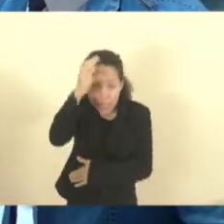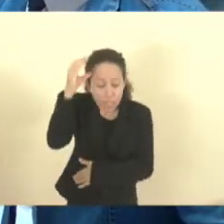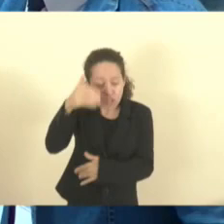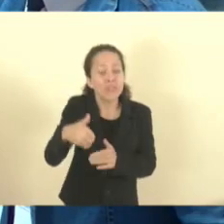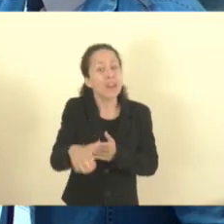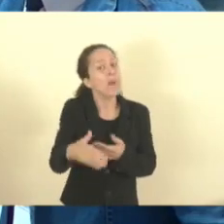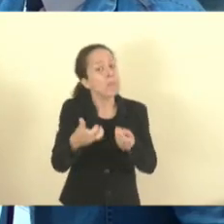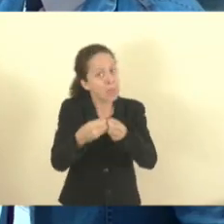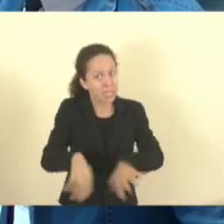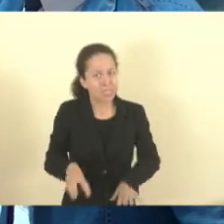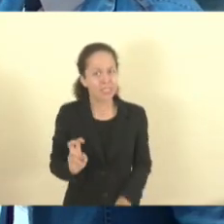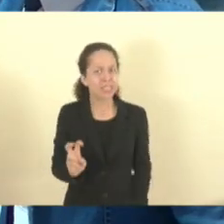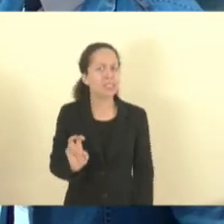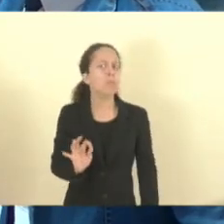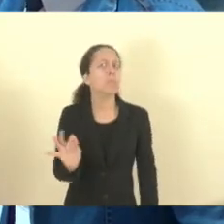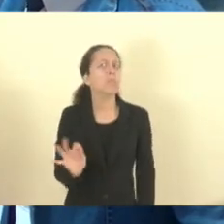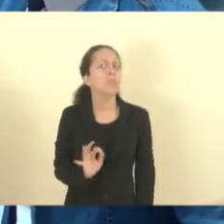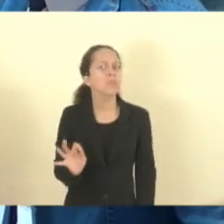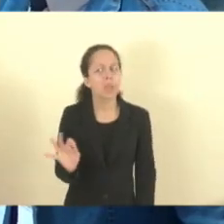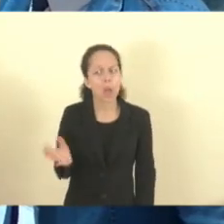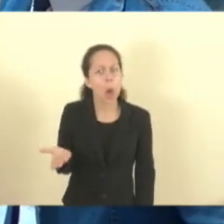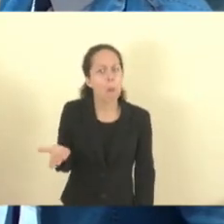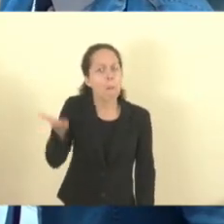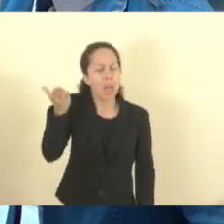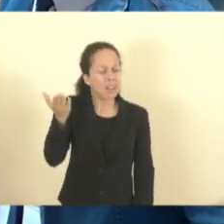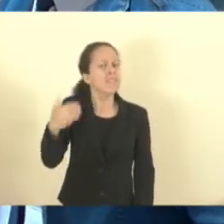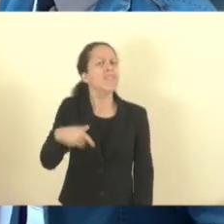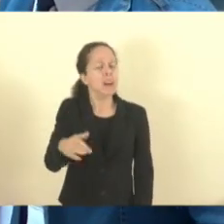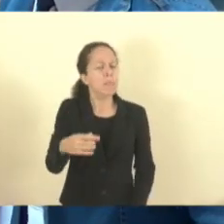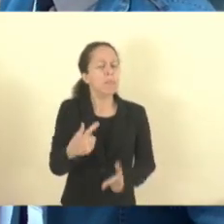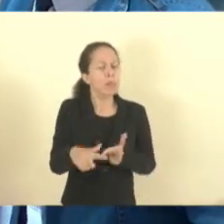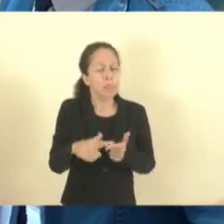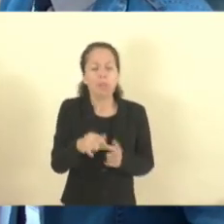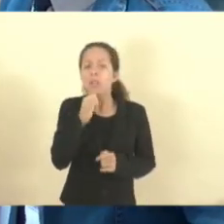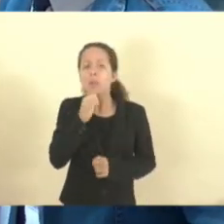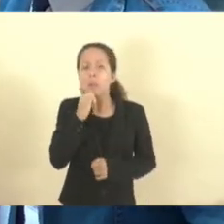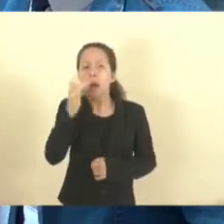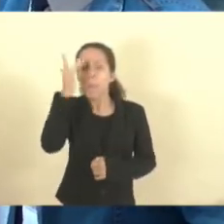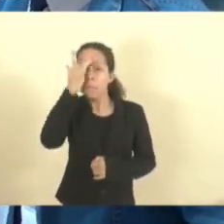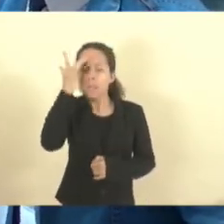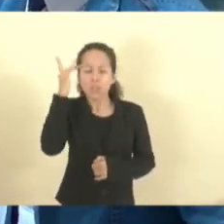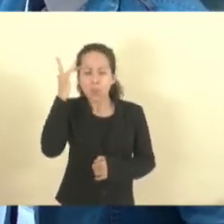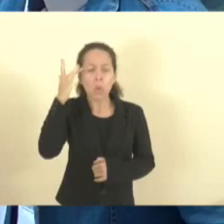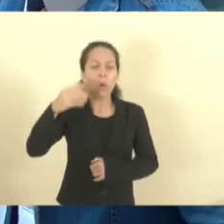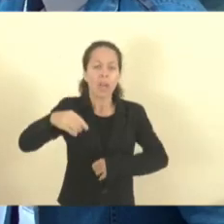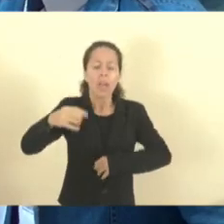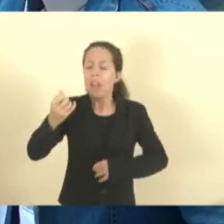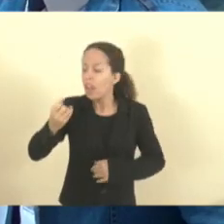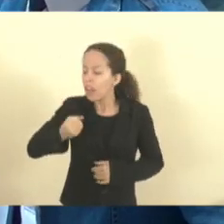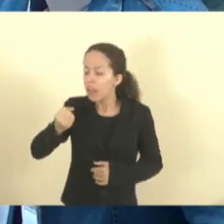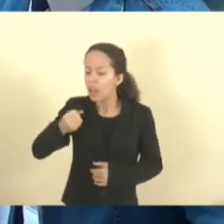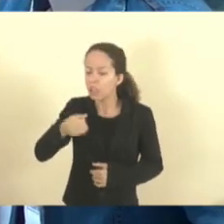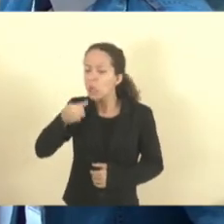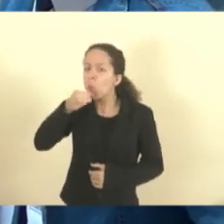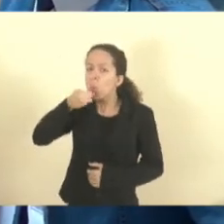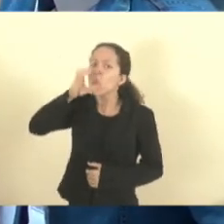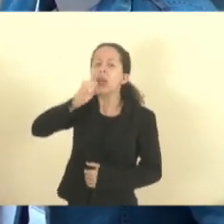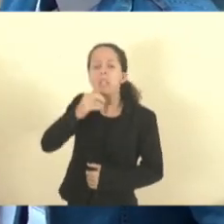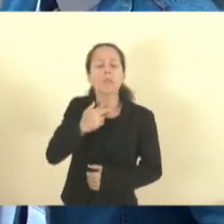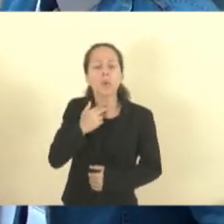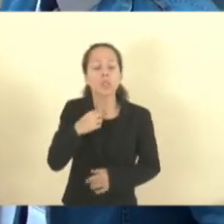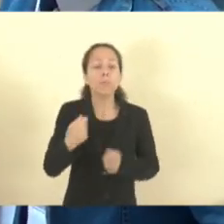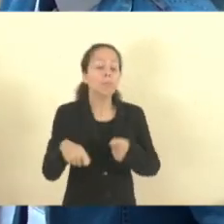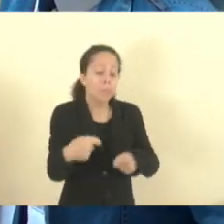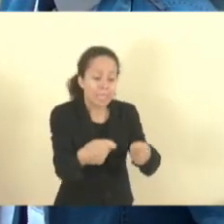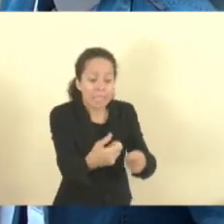com 5% de aumento no custo do produto. Aí às vezes tem criança que não pode consumir leite, esse leite em pó faz parte da dieta básica dessa criança,